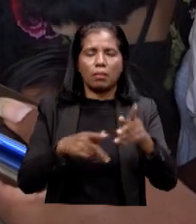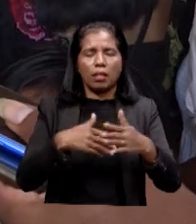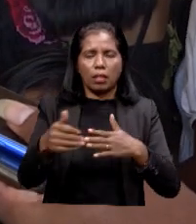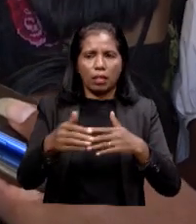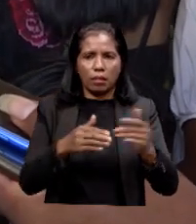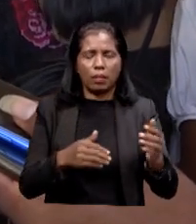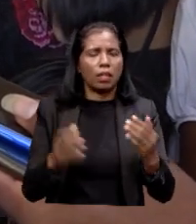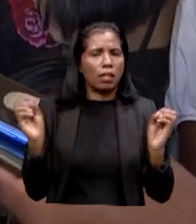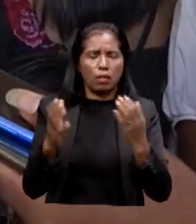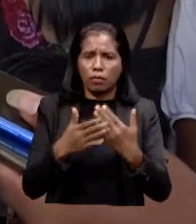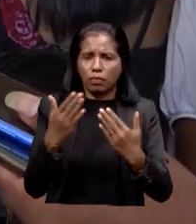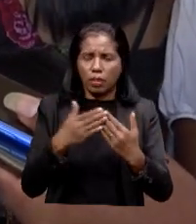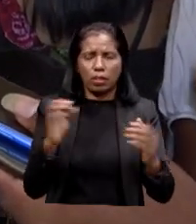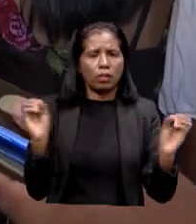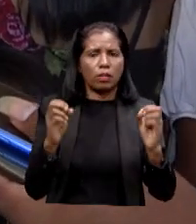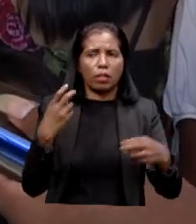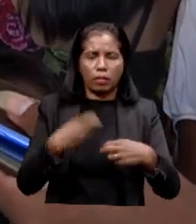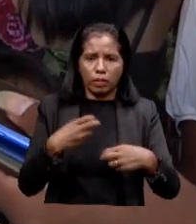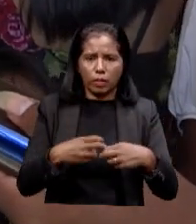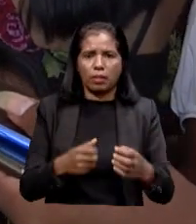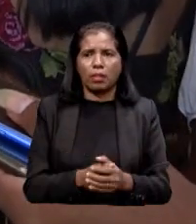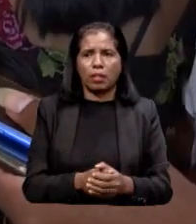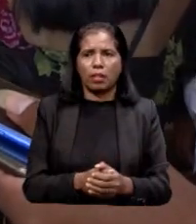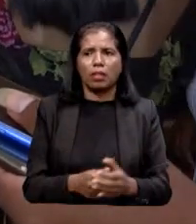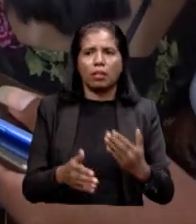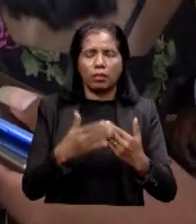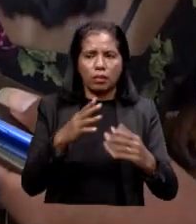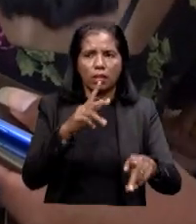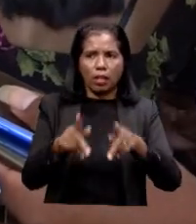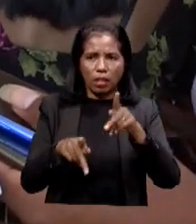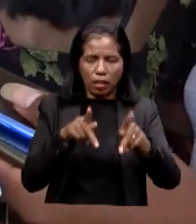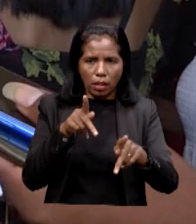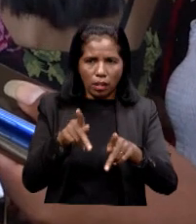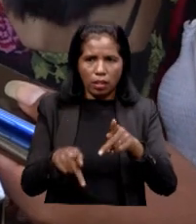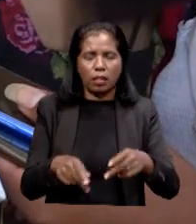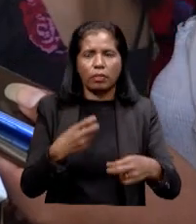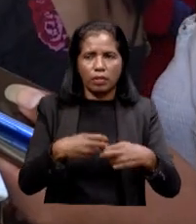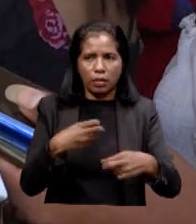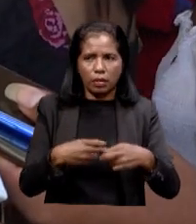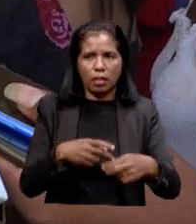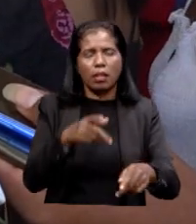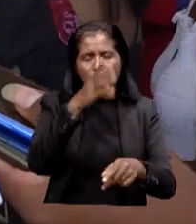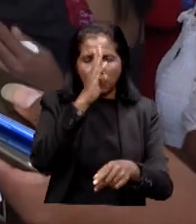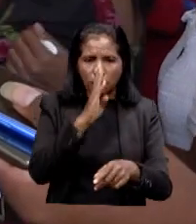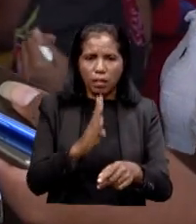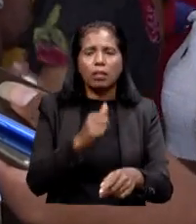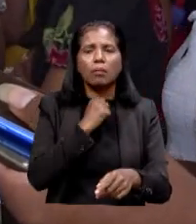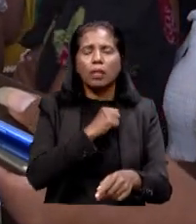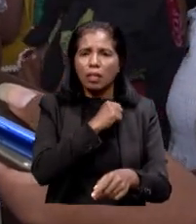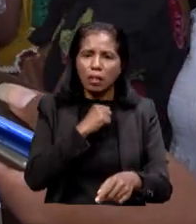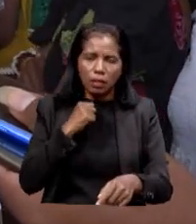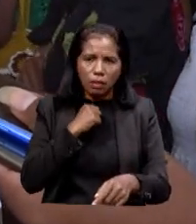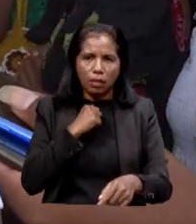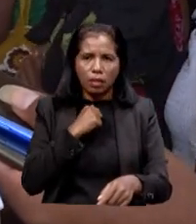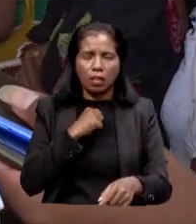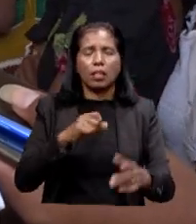la fasil, no la difisil. Saya lulik, se fasil lima barak saya lulik, se difisil ne lulik kumas lahiha. Bapak saya ne lulik, ni nia